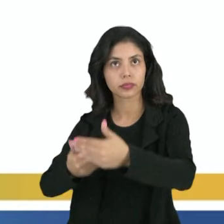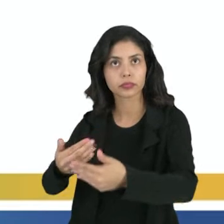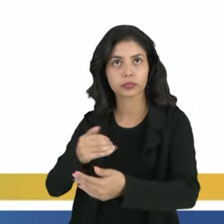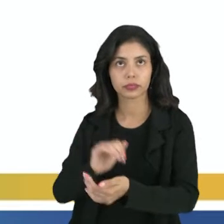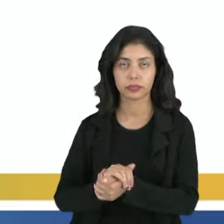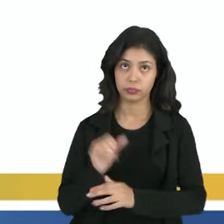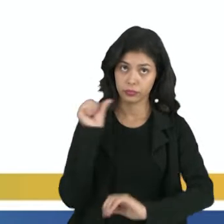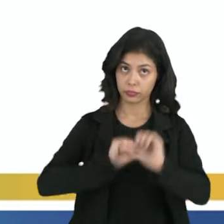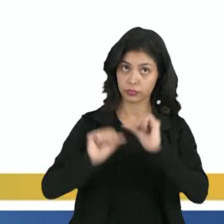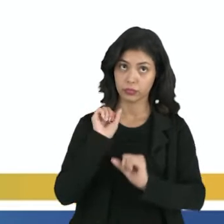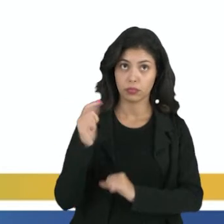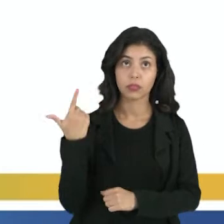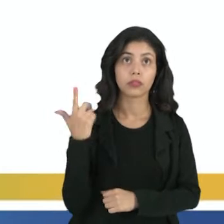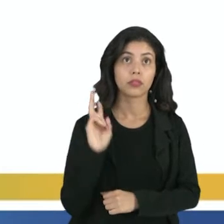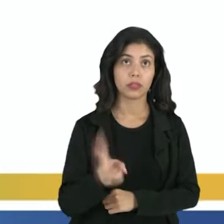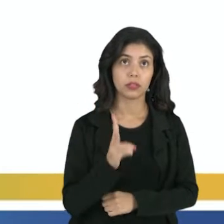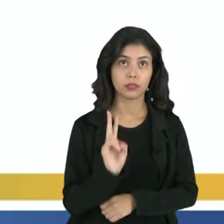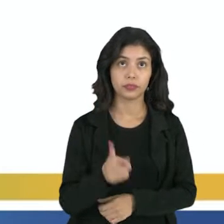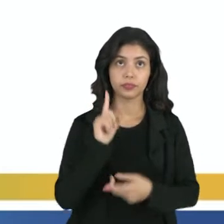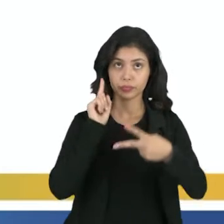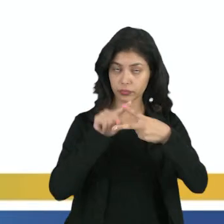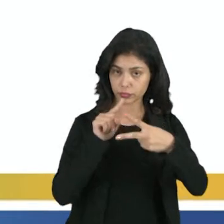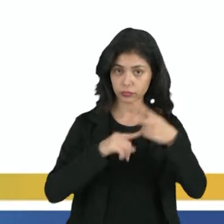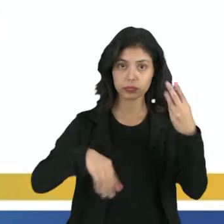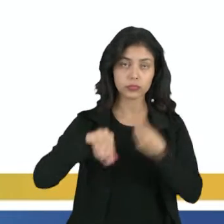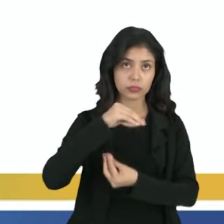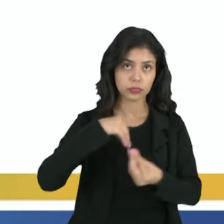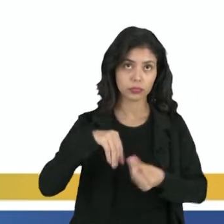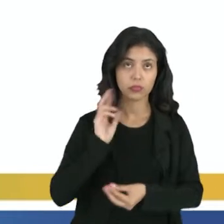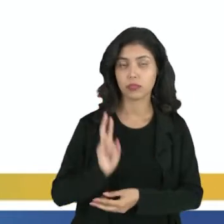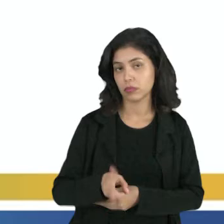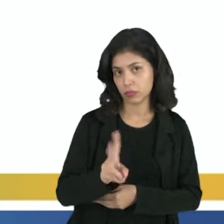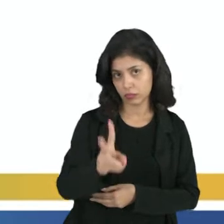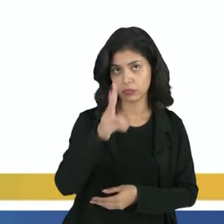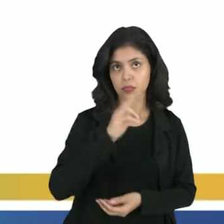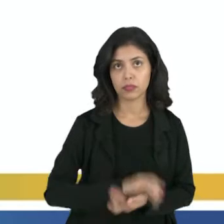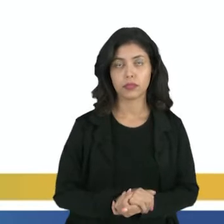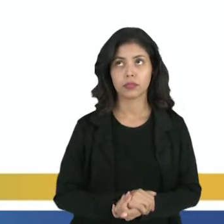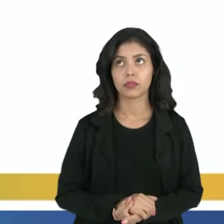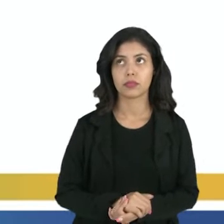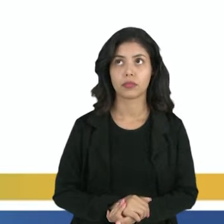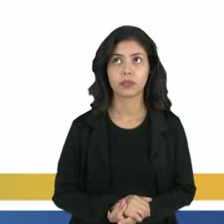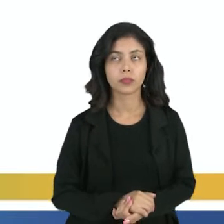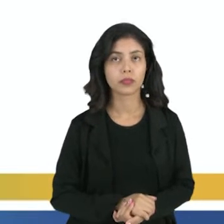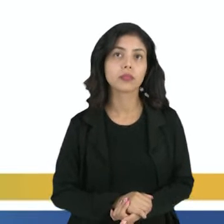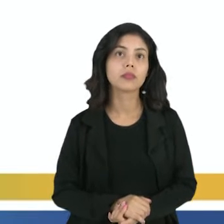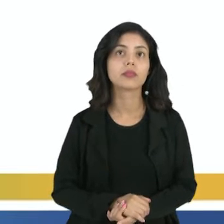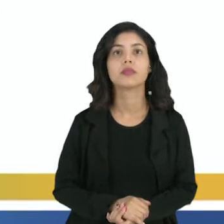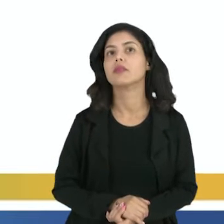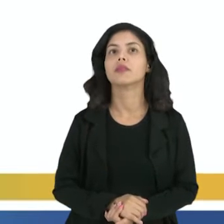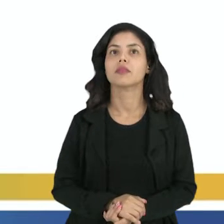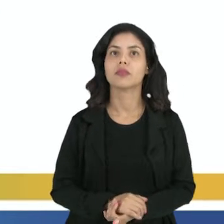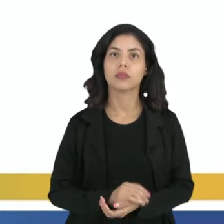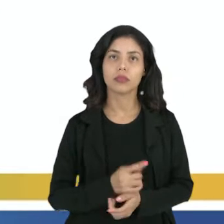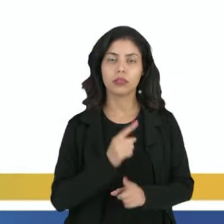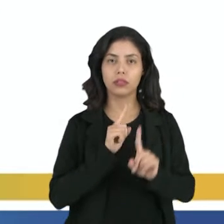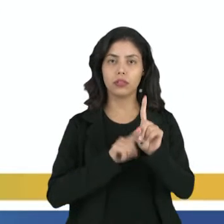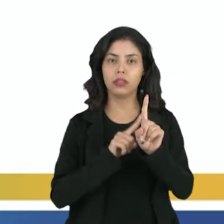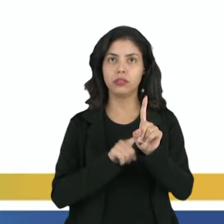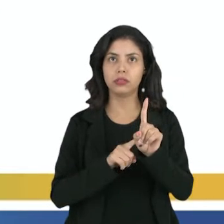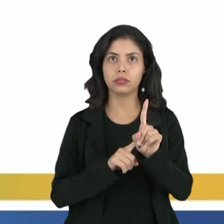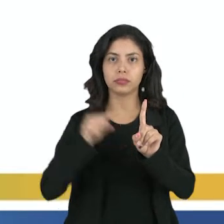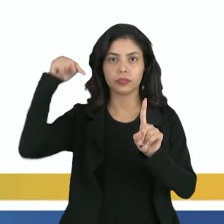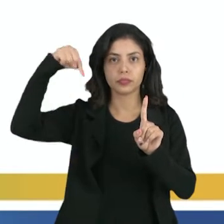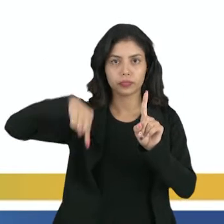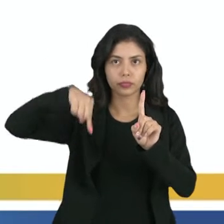um processo reversível, existe sempre duas reações simultâneas. 1